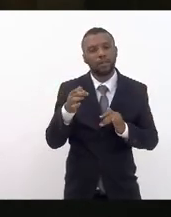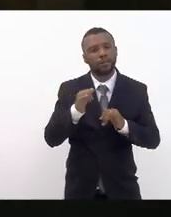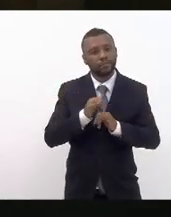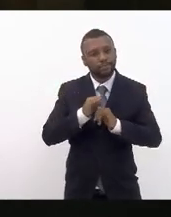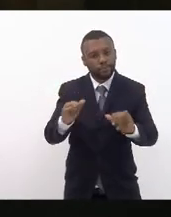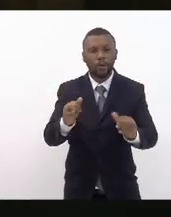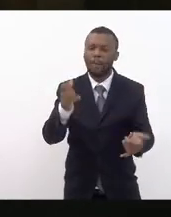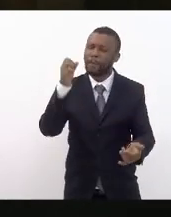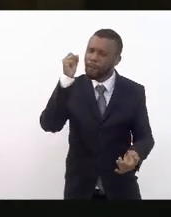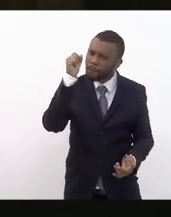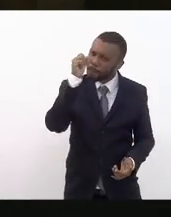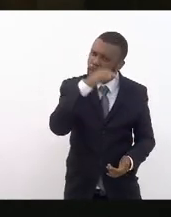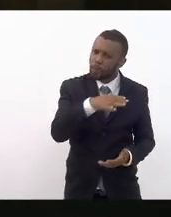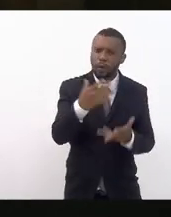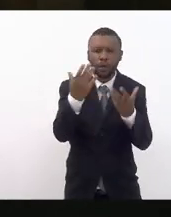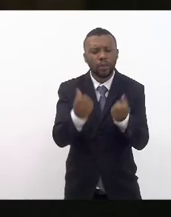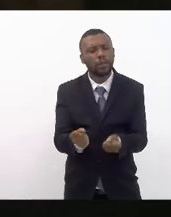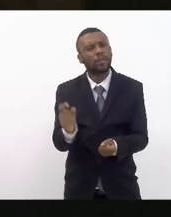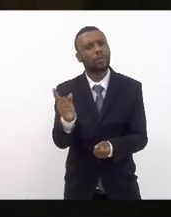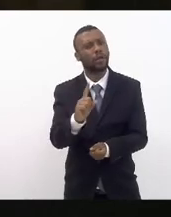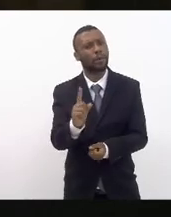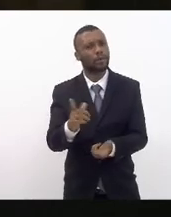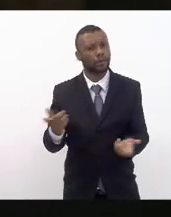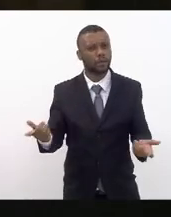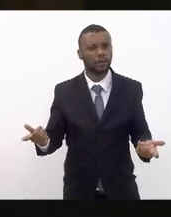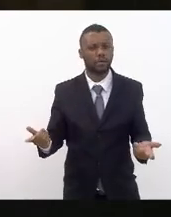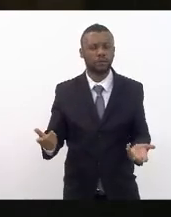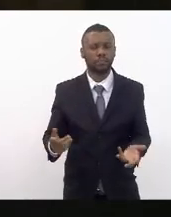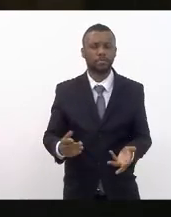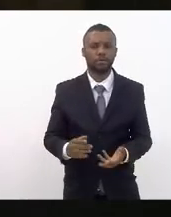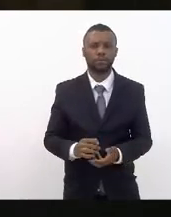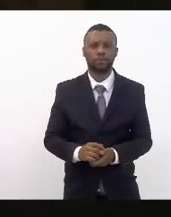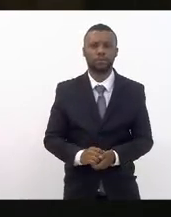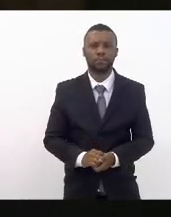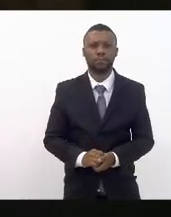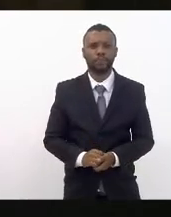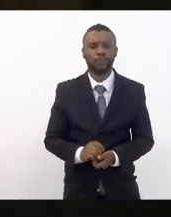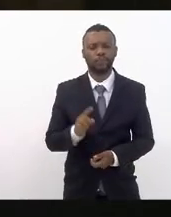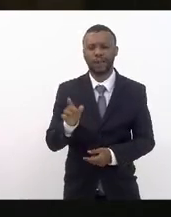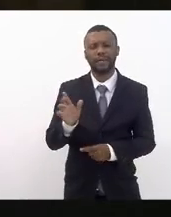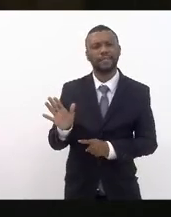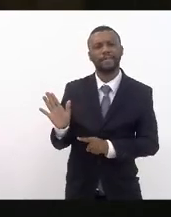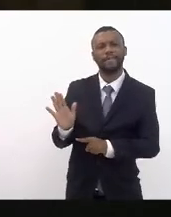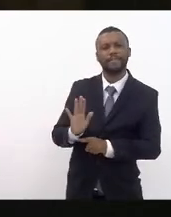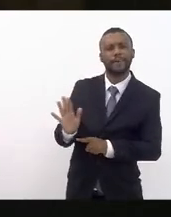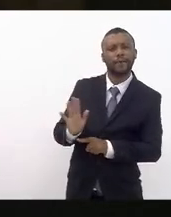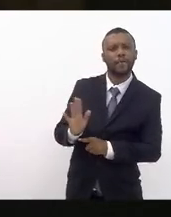o meu repúdio a esse filme